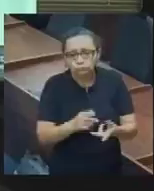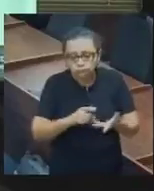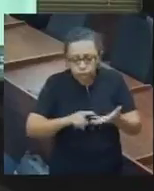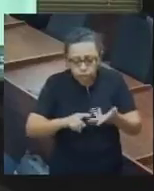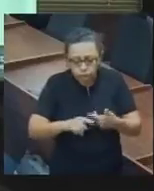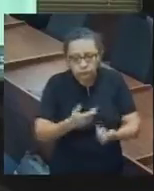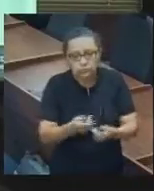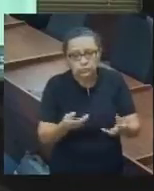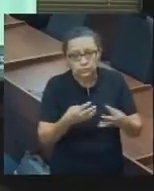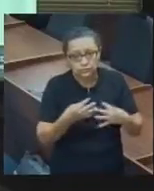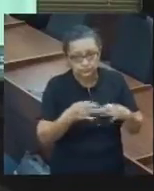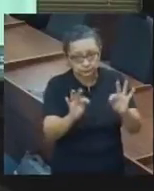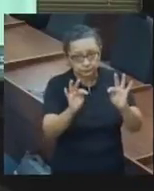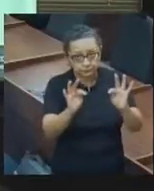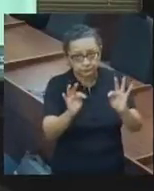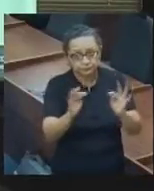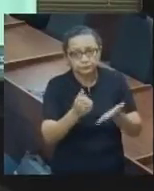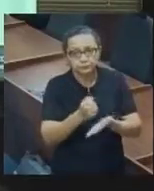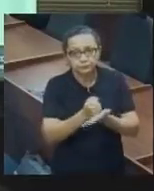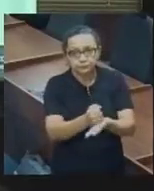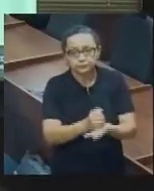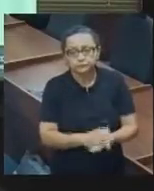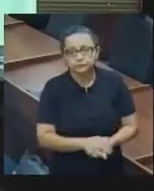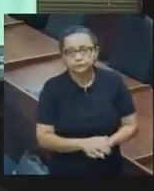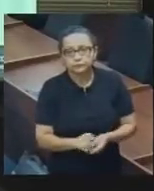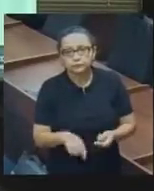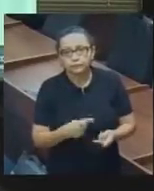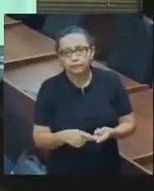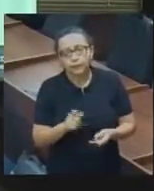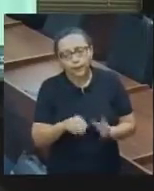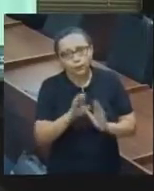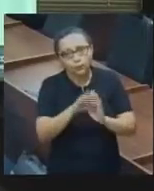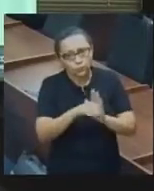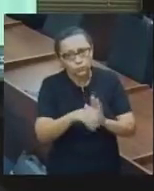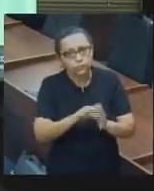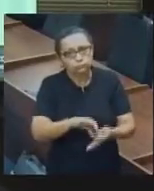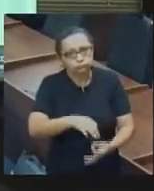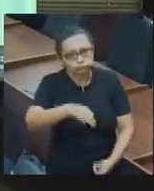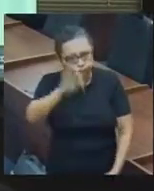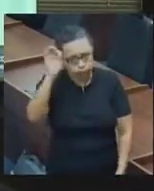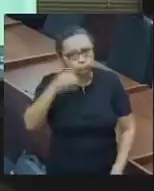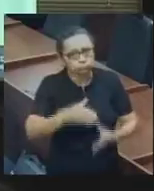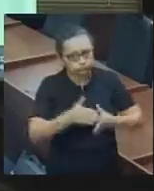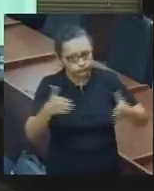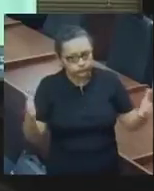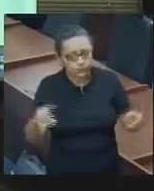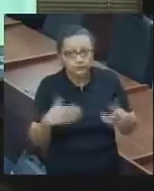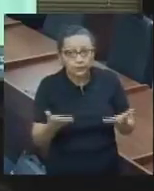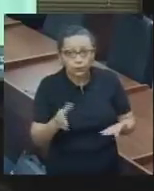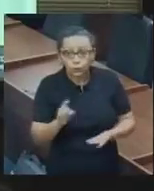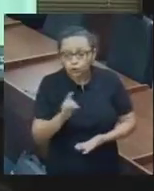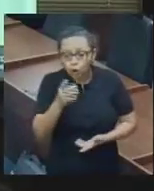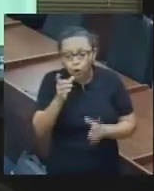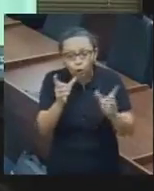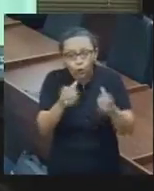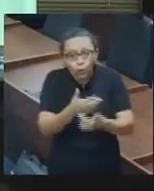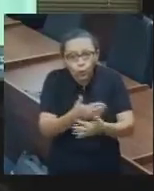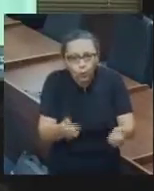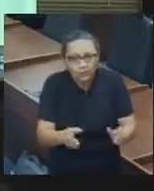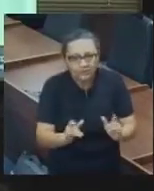tecnologia assistiva é é um conceito muito amplo quer dizer não são só coisas físicas